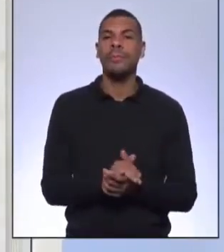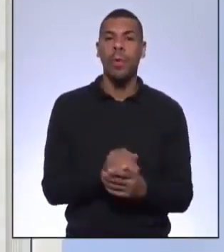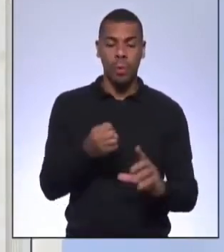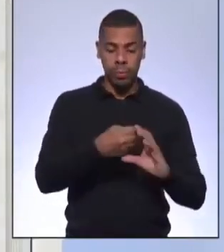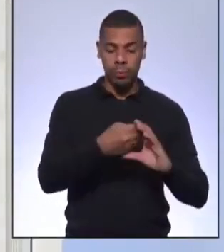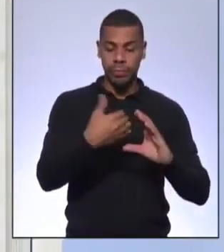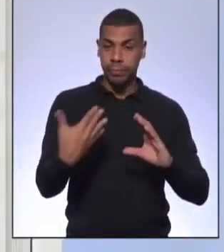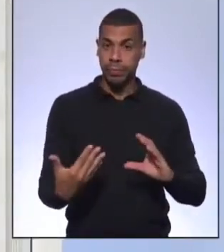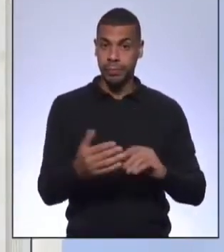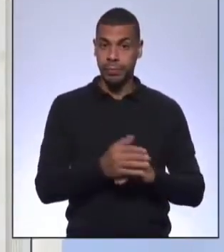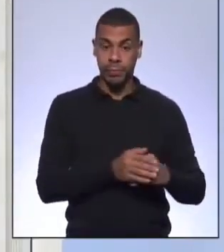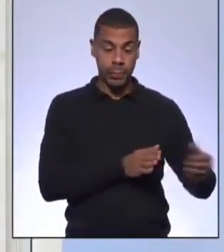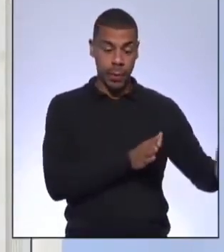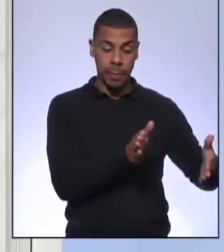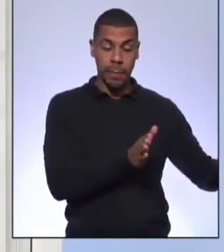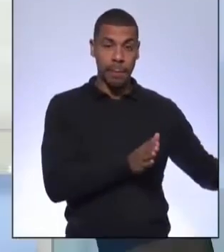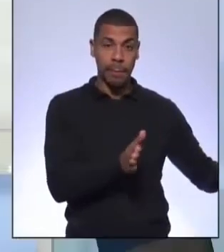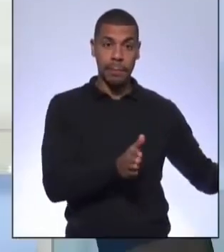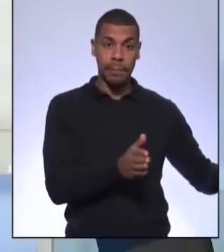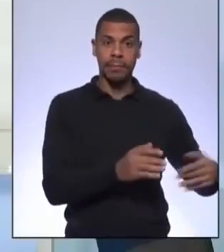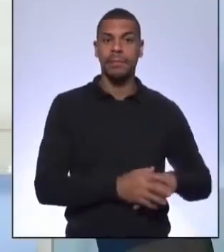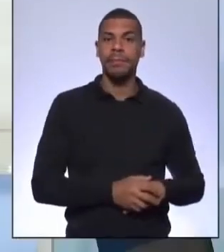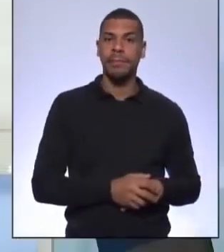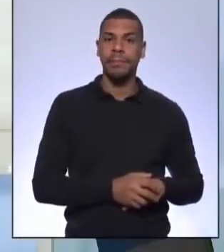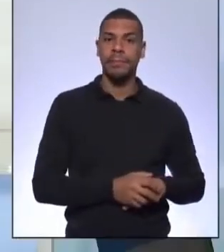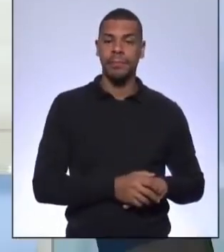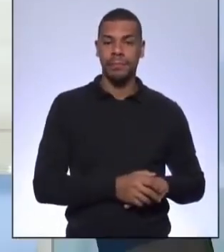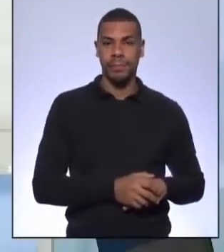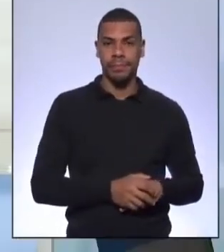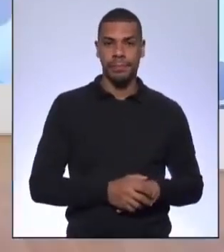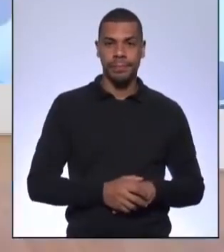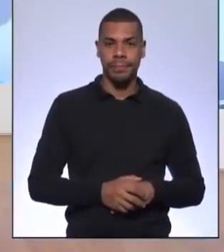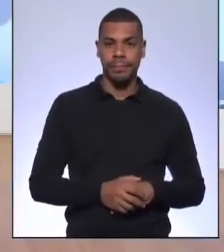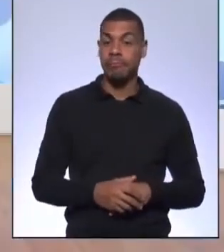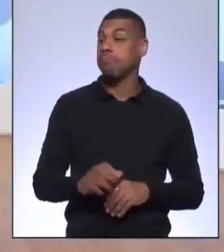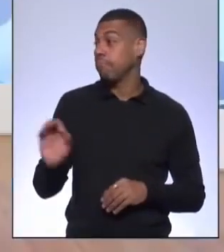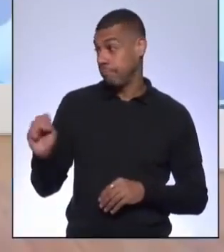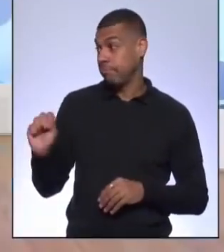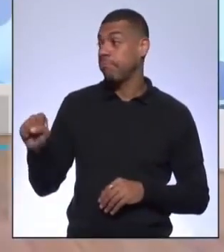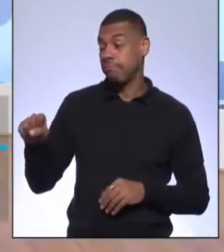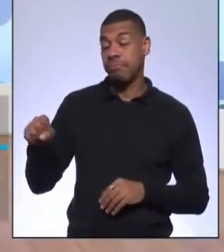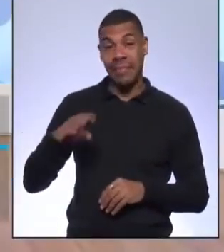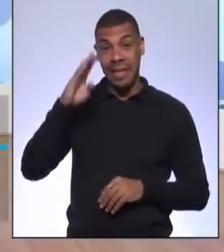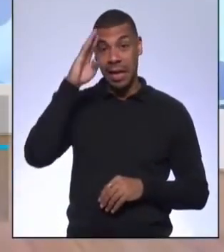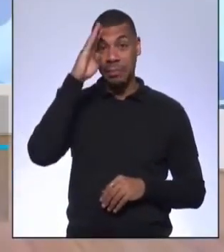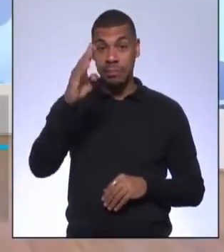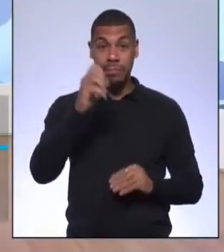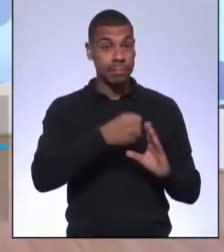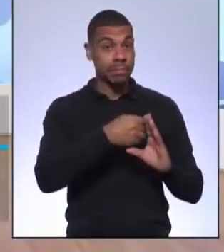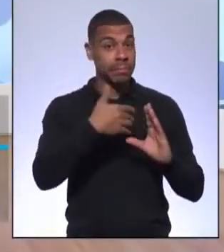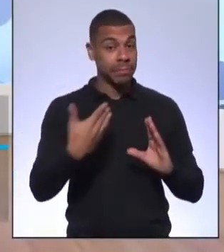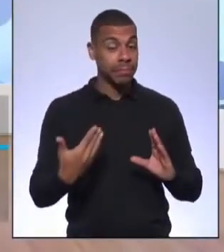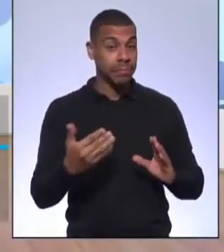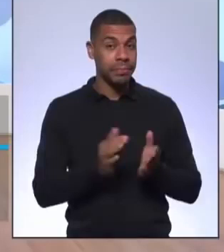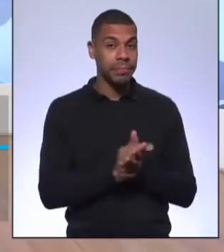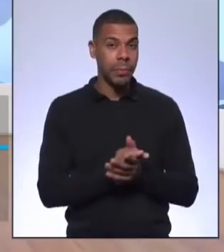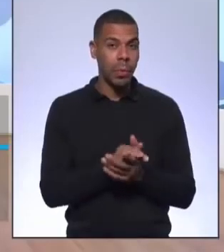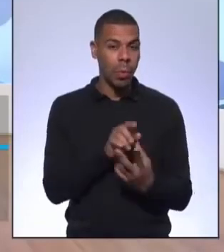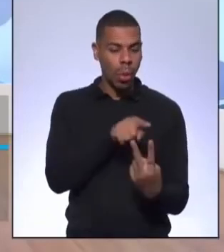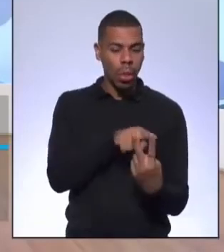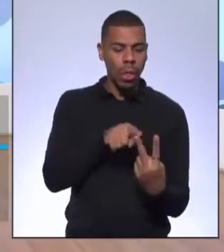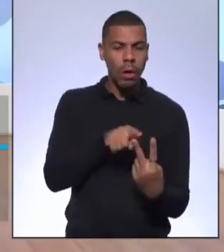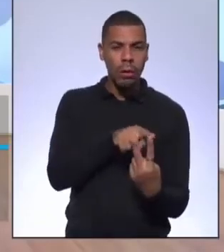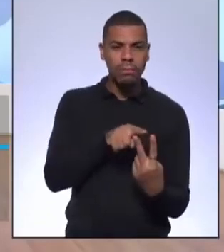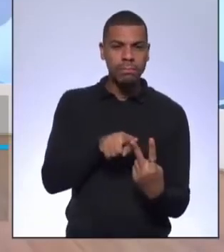2 pares de lados que são paralelos. Essa é a principal, né? Uma das principais características é isso, né? Ter